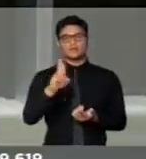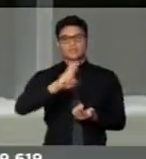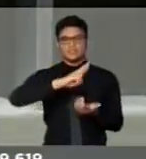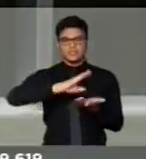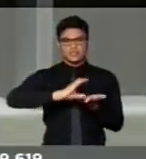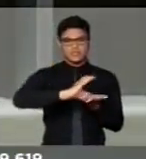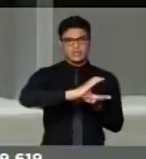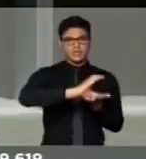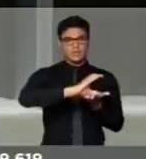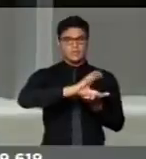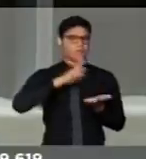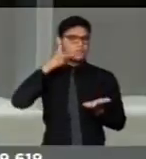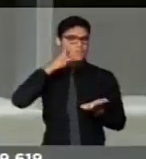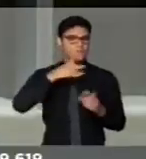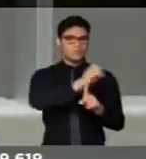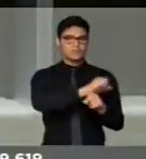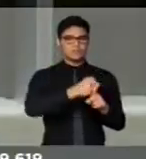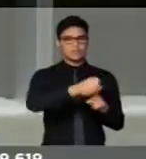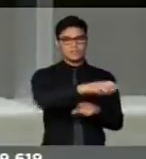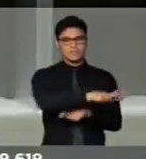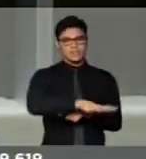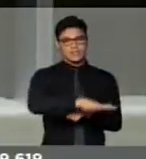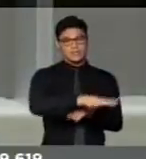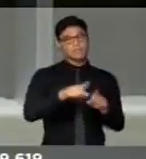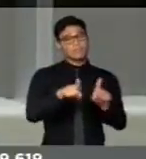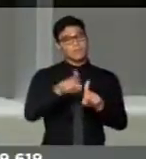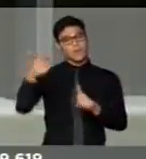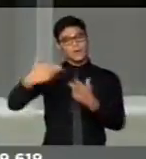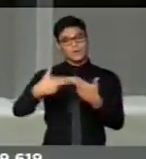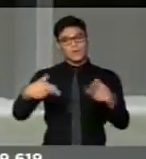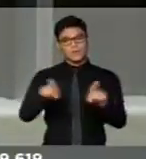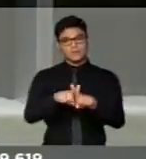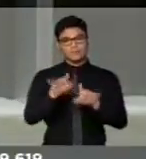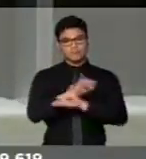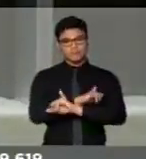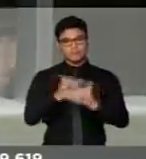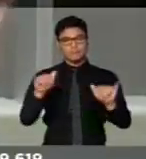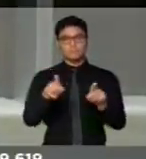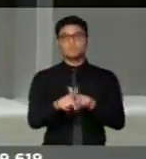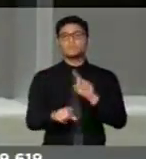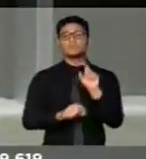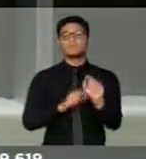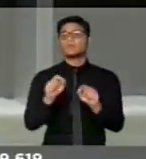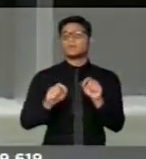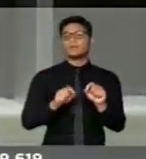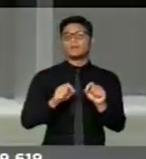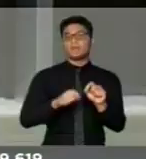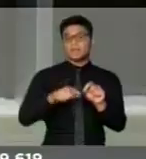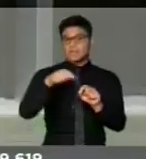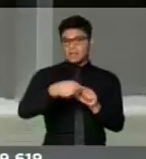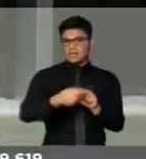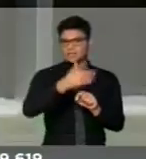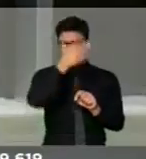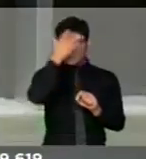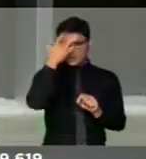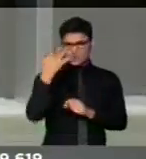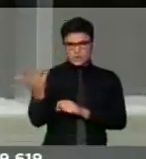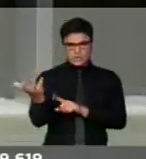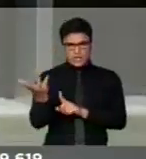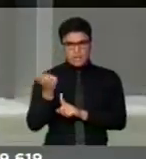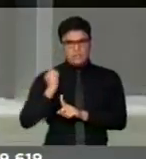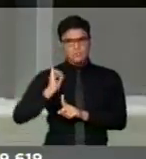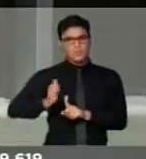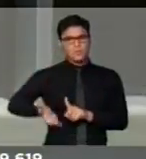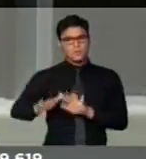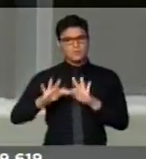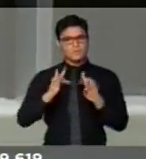as políticas sociais. Outra importante informação é que estes beneficiários do Bolsa